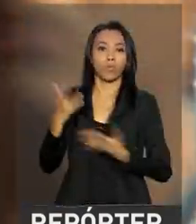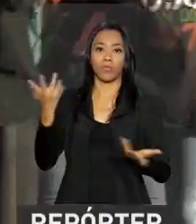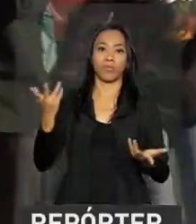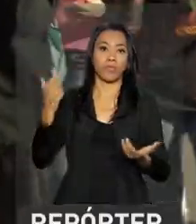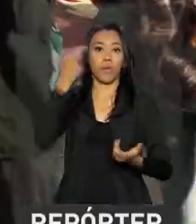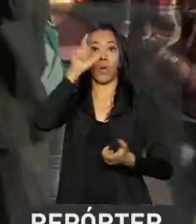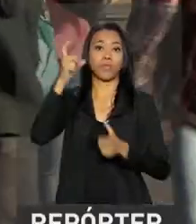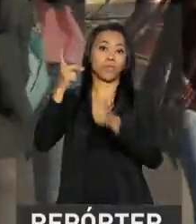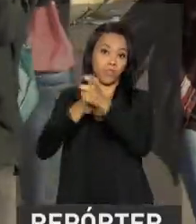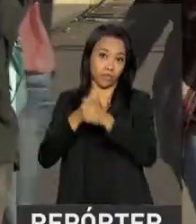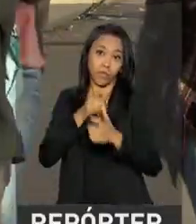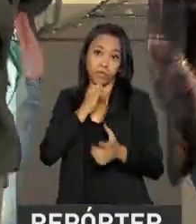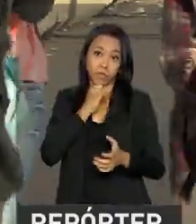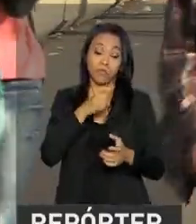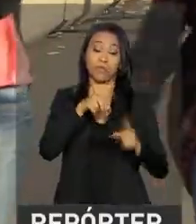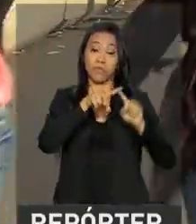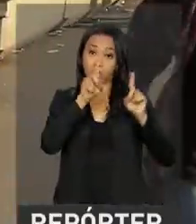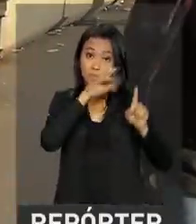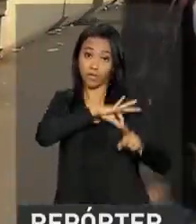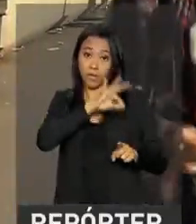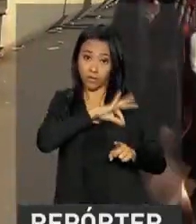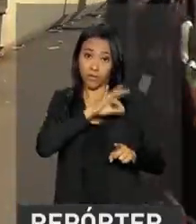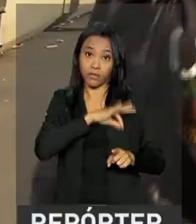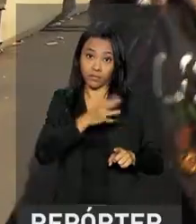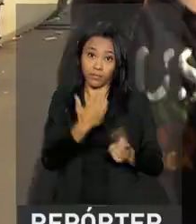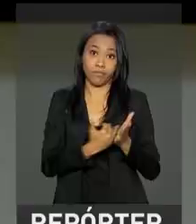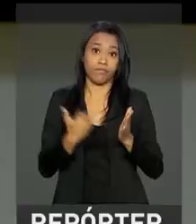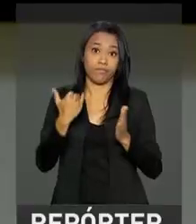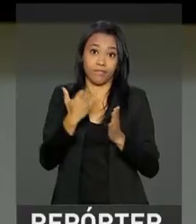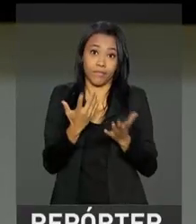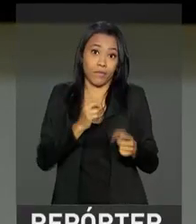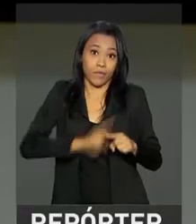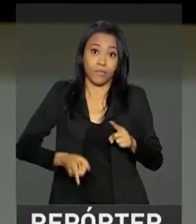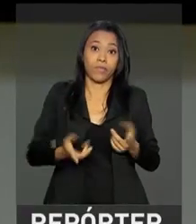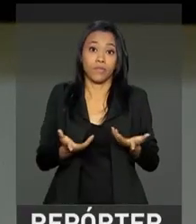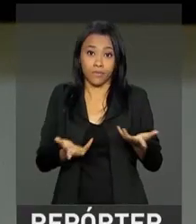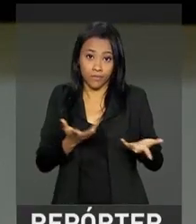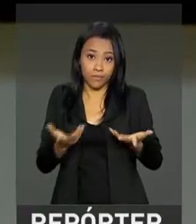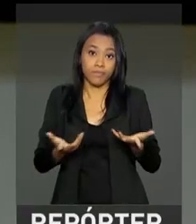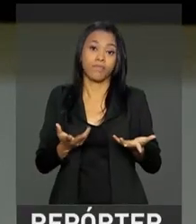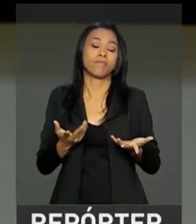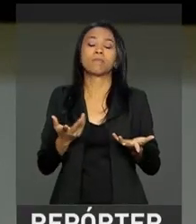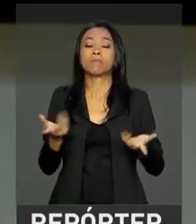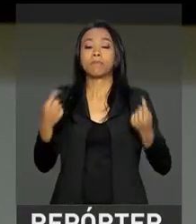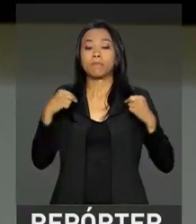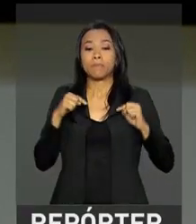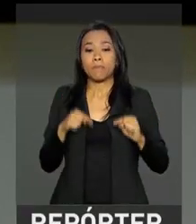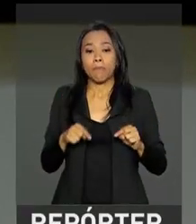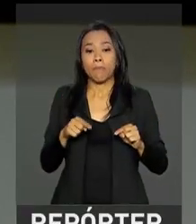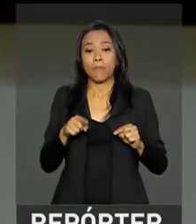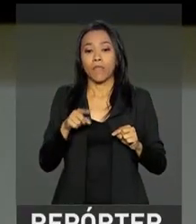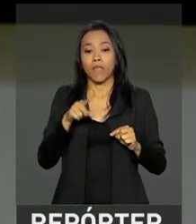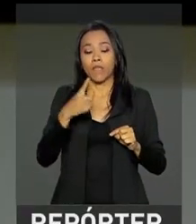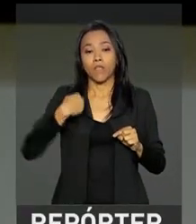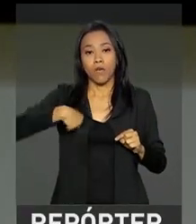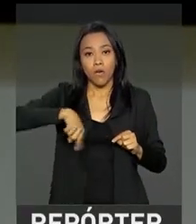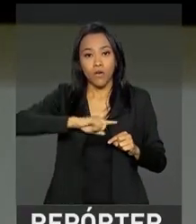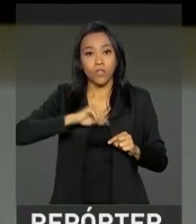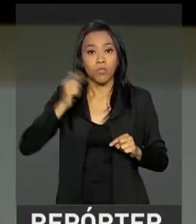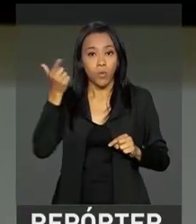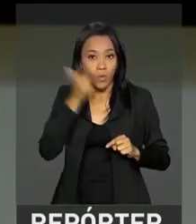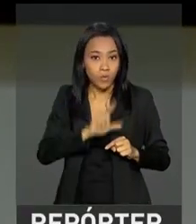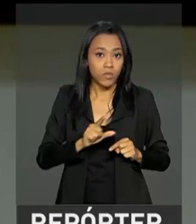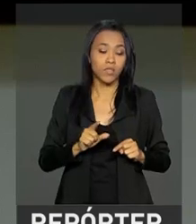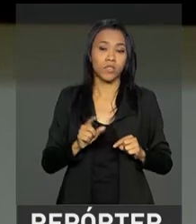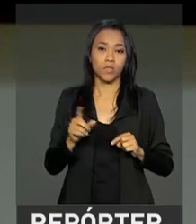de servidores, o que é proibido pela Constituição. Nós estamos numa transição para uma consolidação